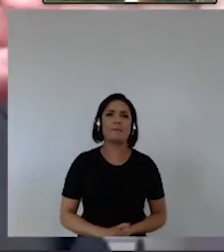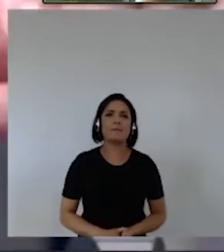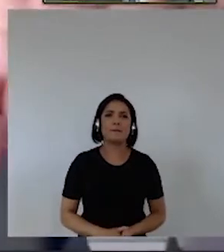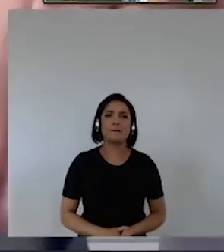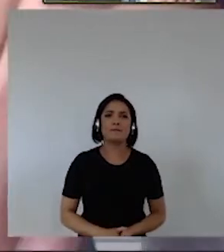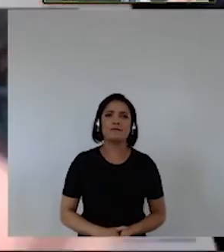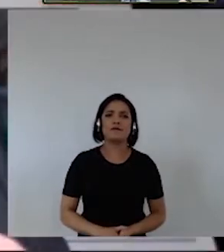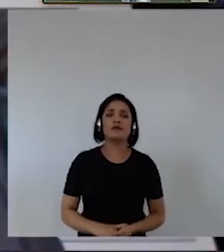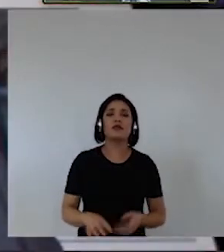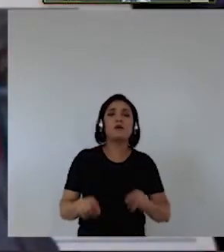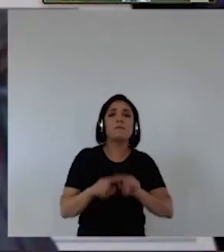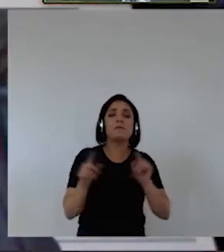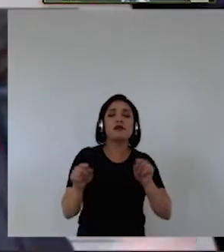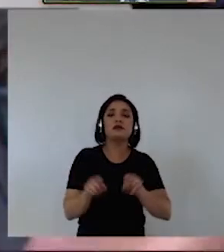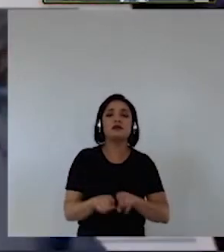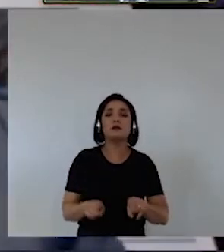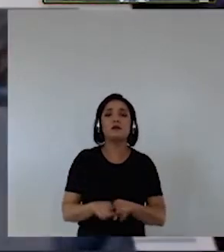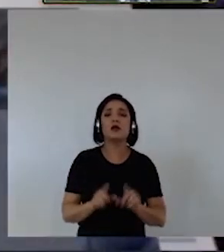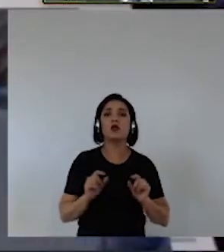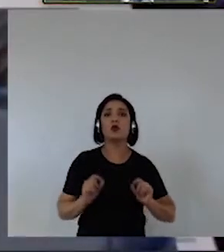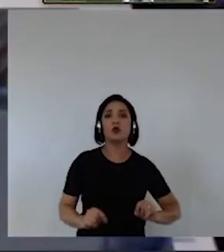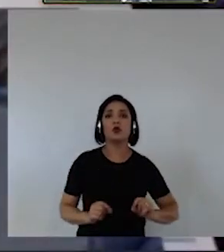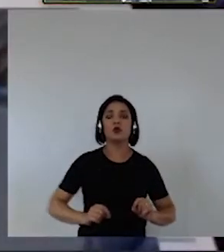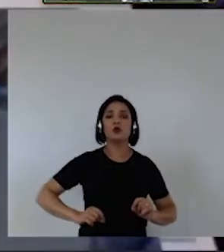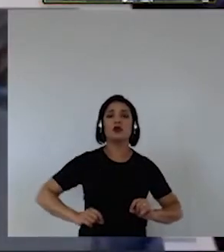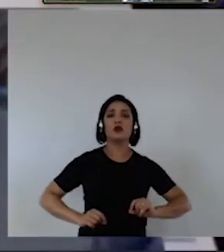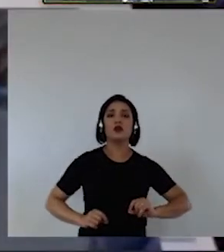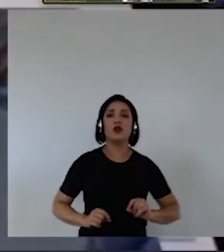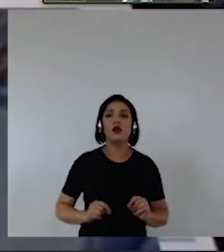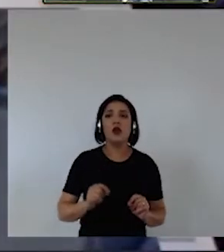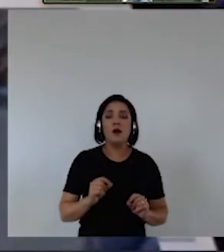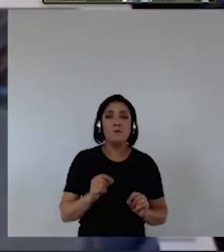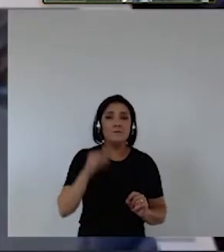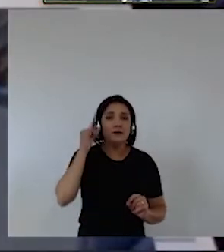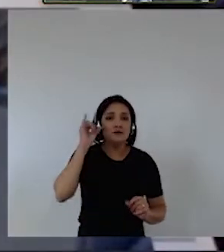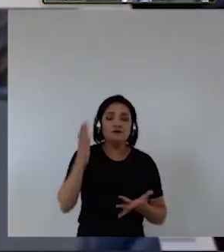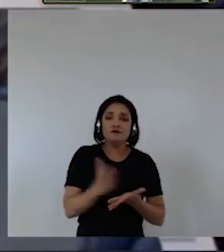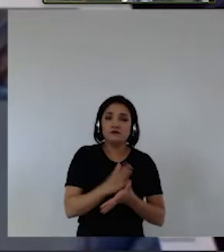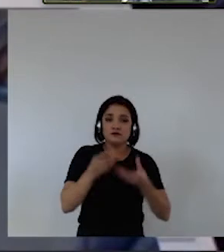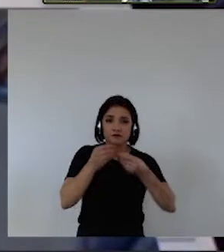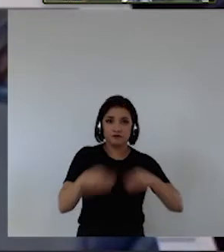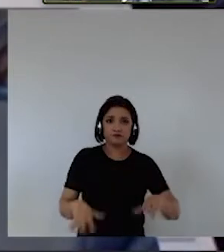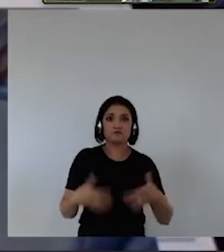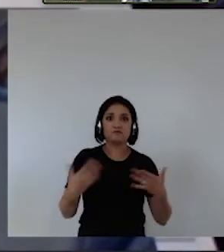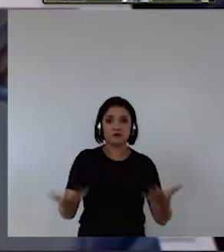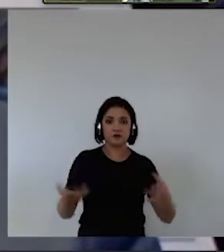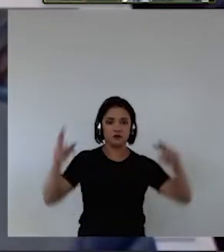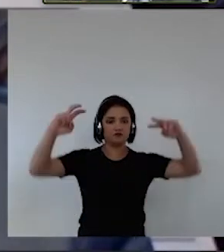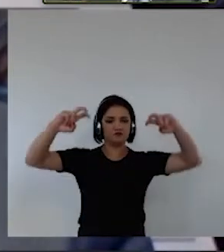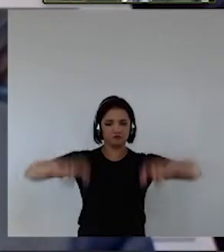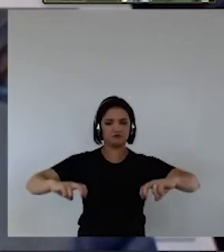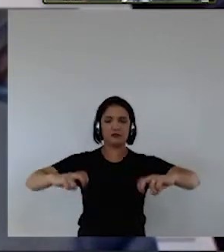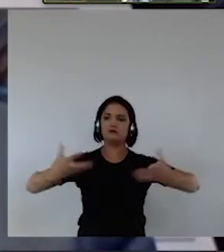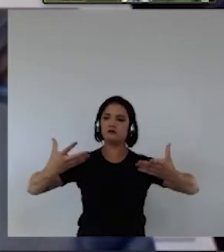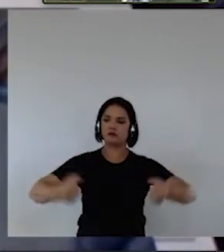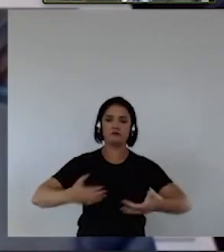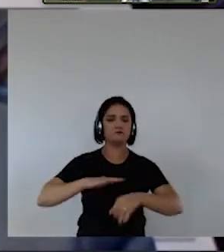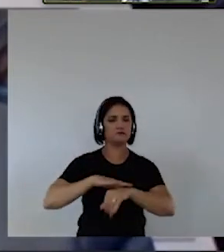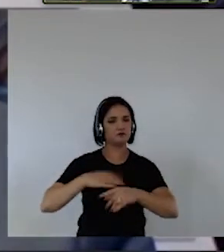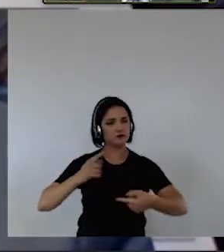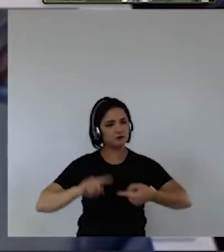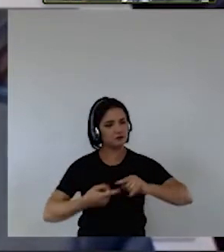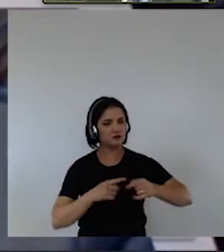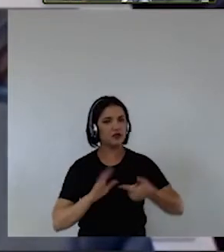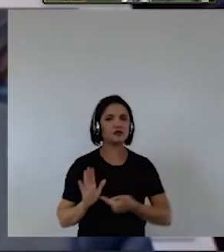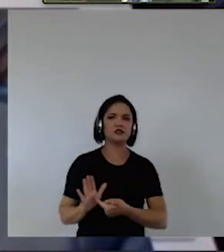novo, como também, do ponto de vista de direito material, a mediação é importante. Quer dizer, você abre uma mediação, você está mostrando boa-fé